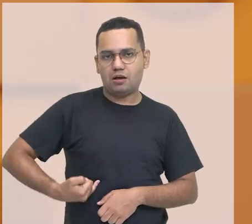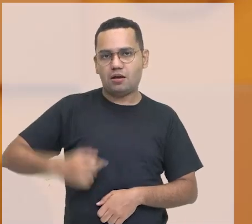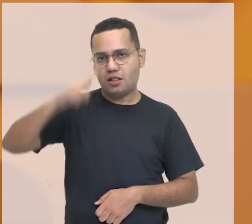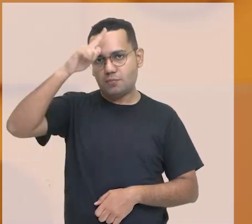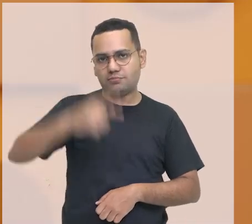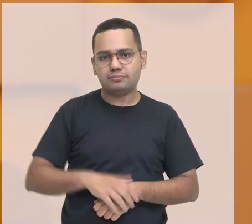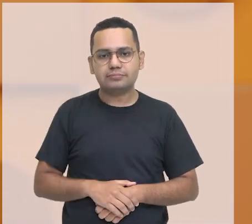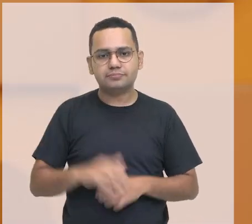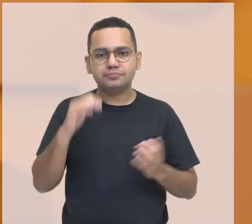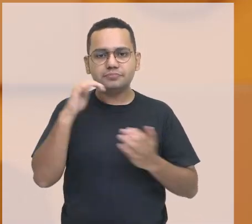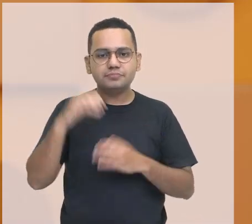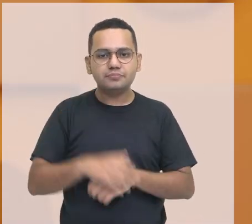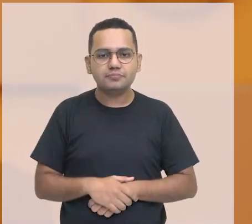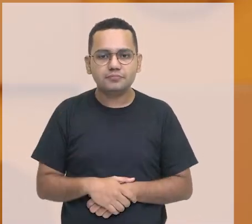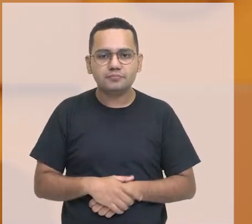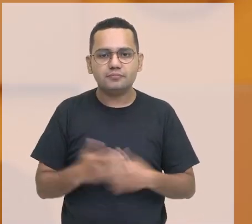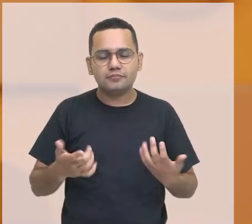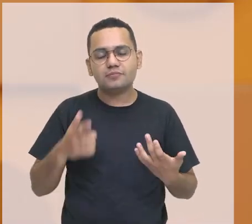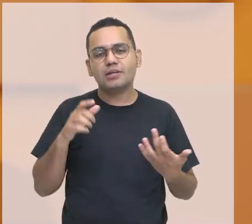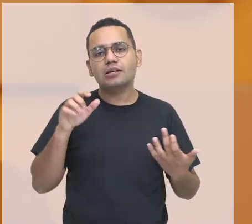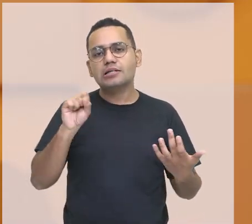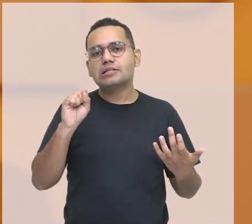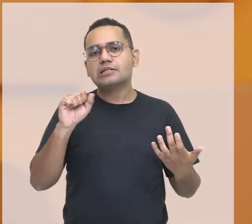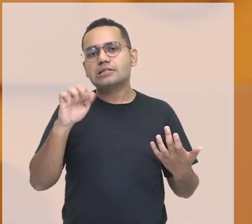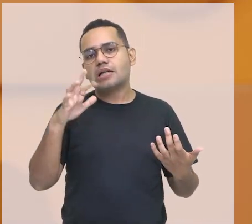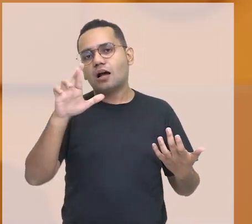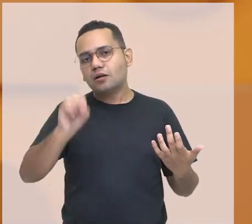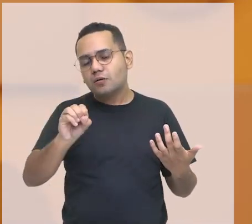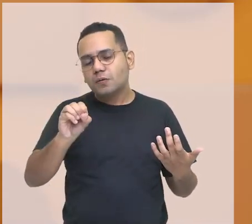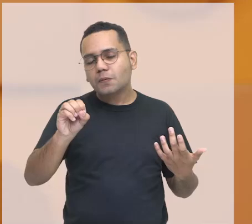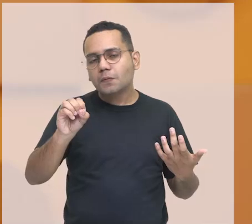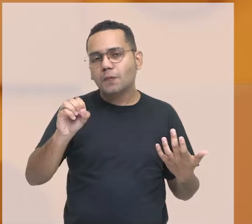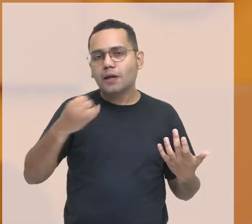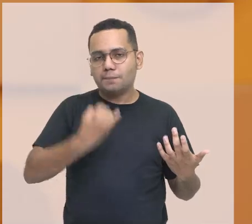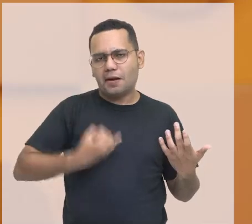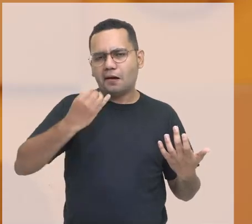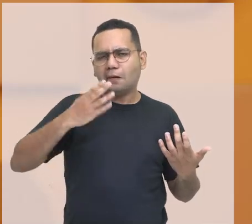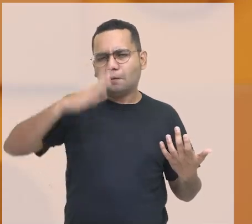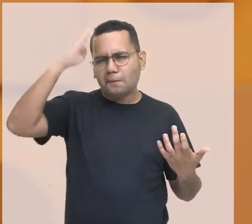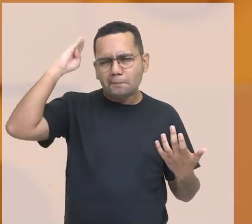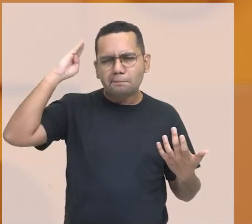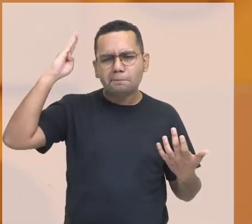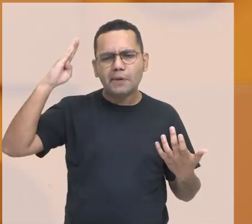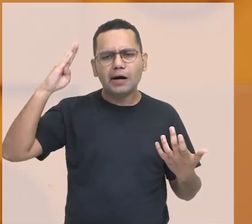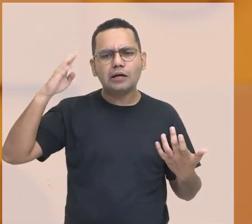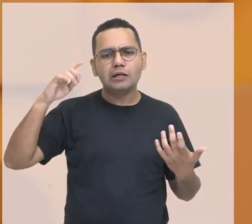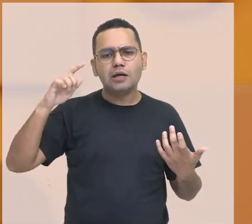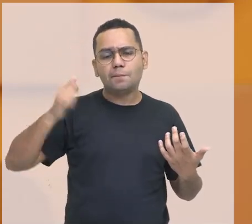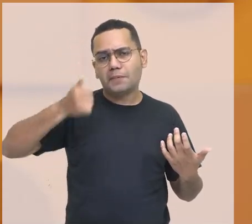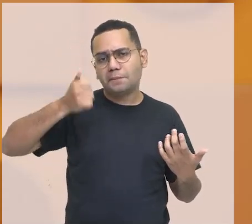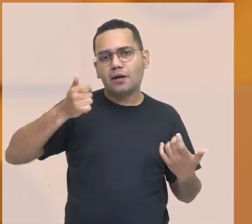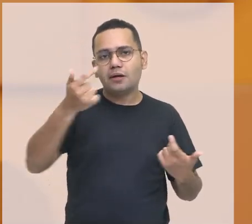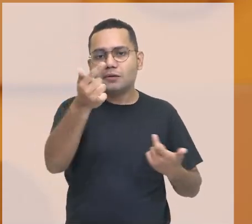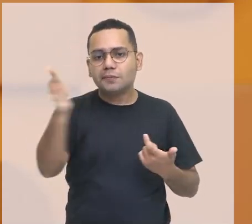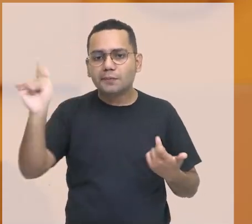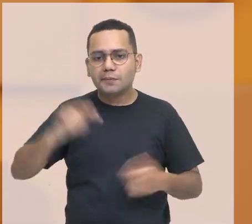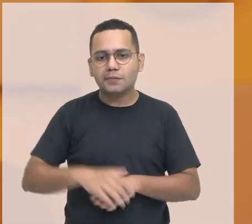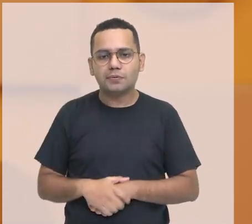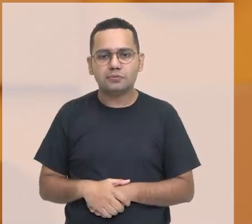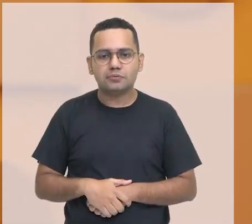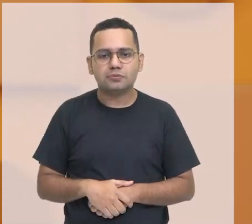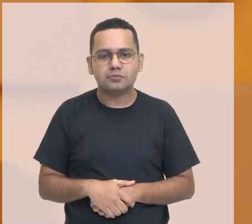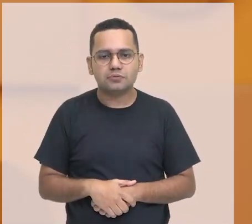Império Romano é o Primeiro Império. O Império ali do Otto von Bismarck e do rei